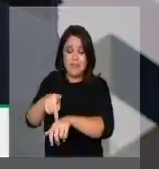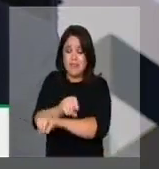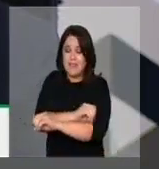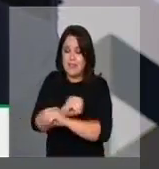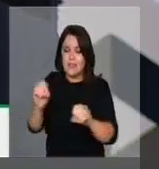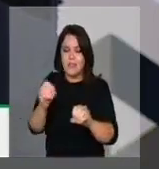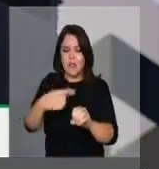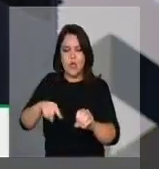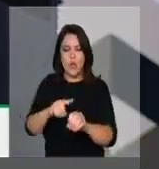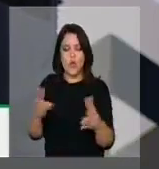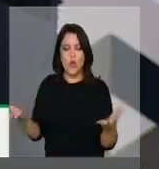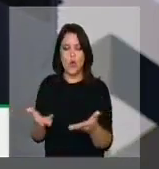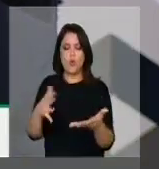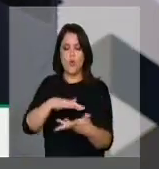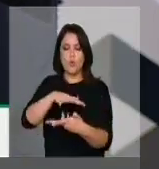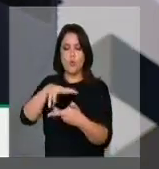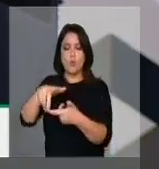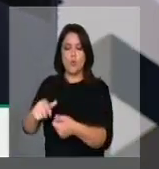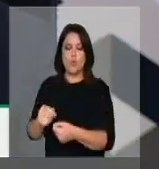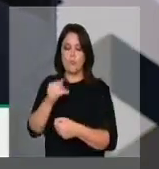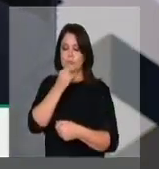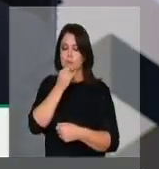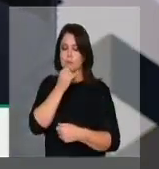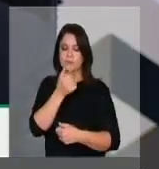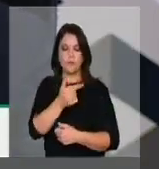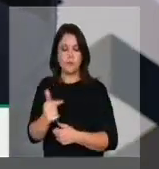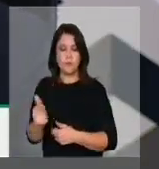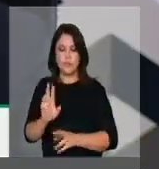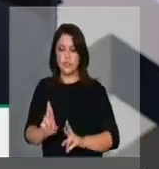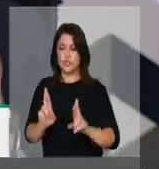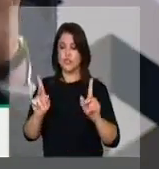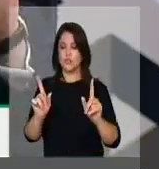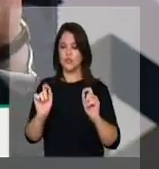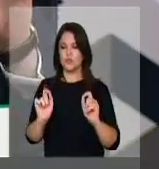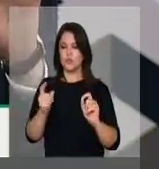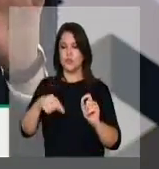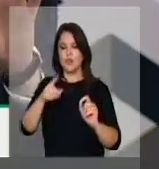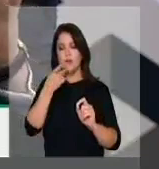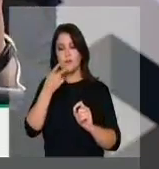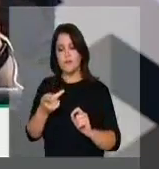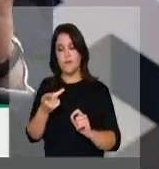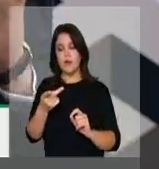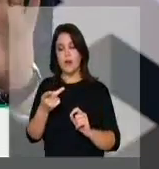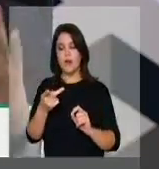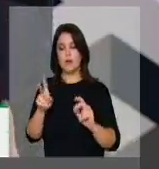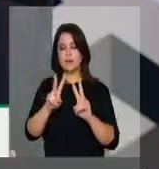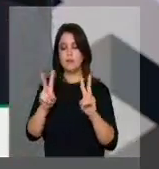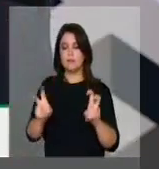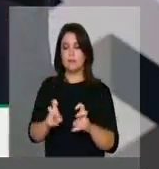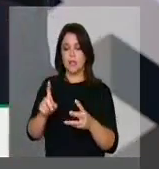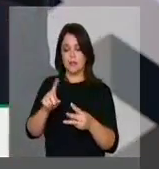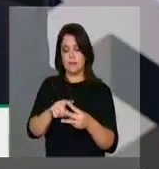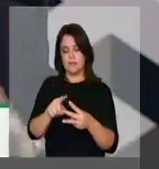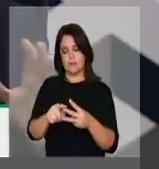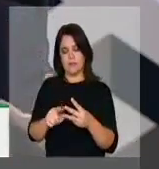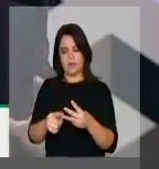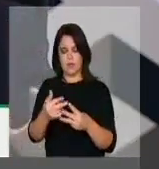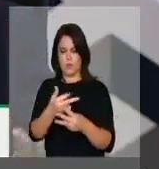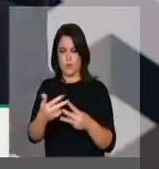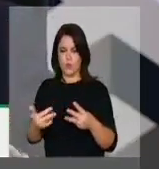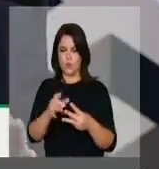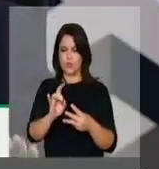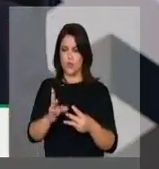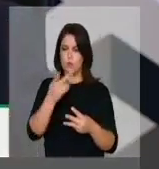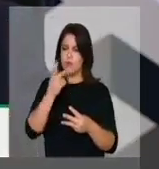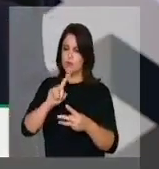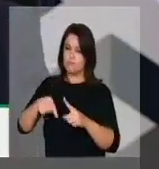que funcione bem hoje no mundo que, por exemplo, não distingua. E aqui eu quero pegar 3 pontos só.